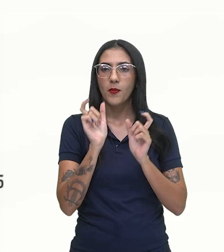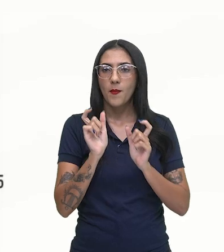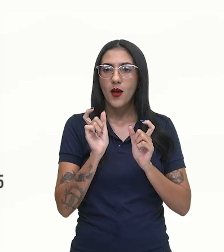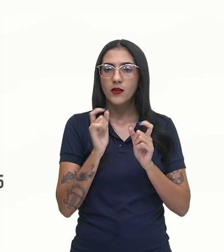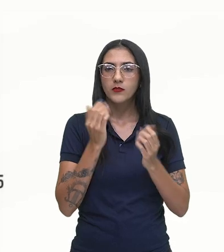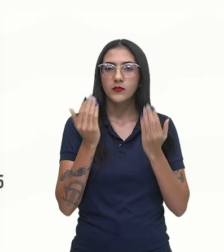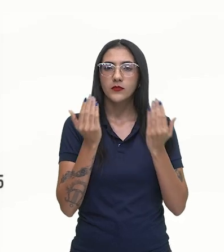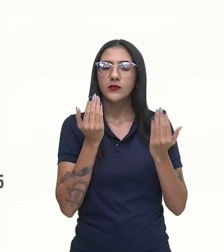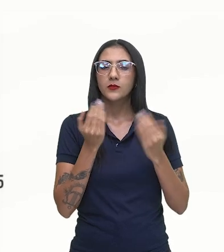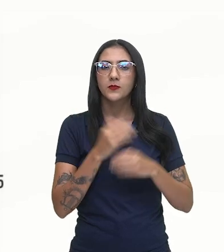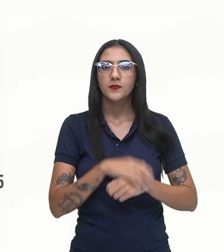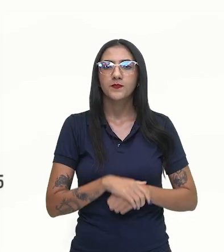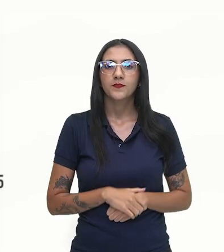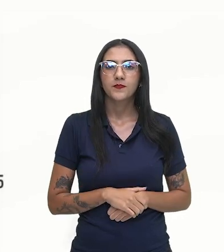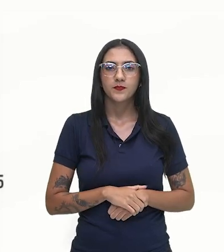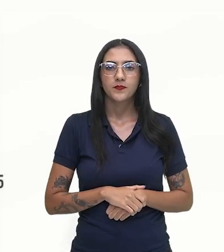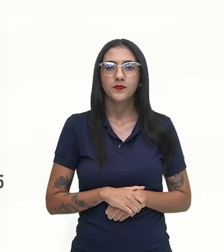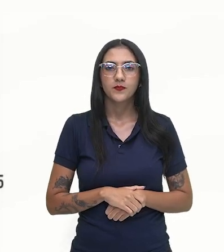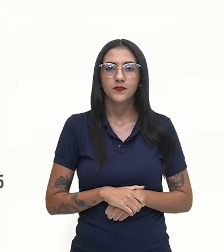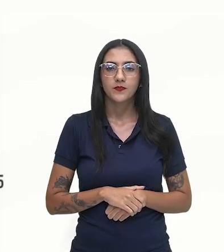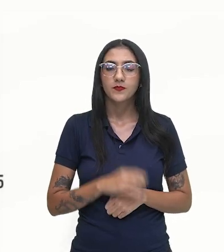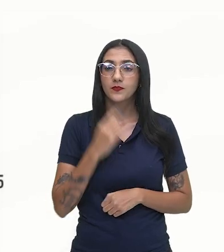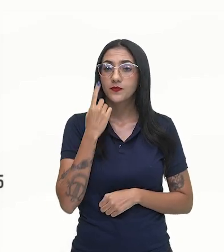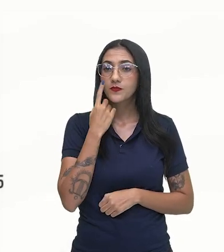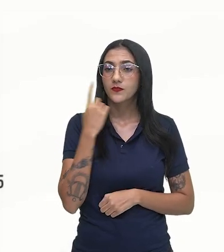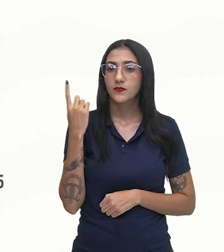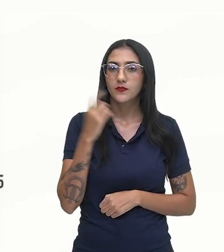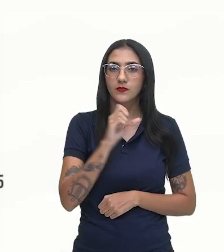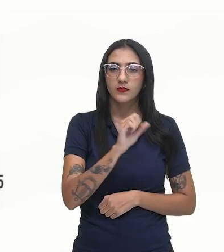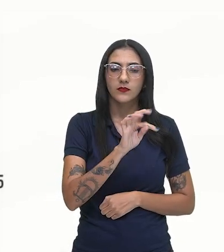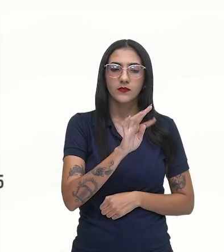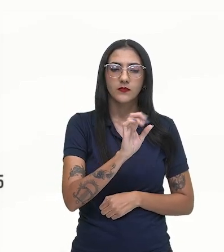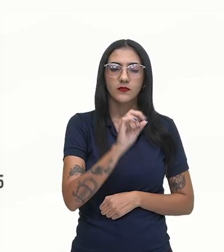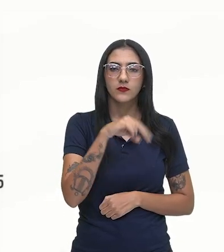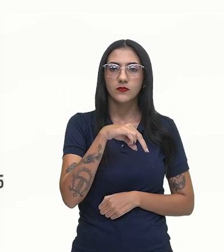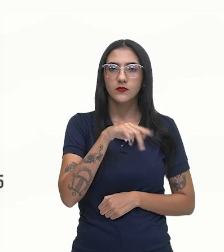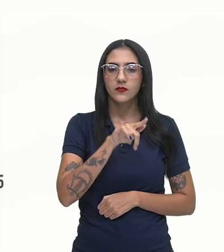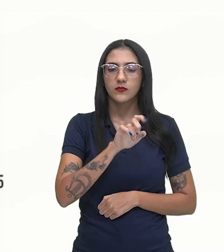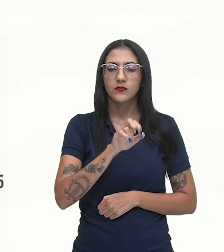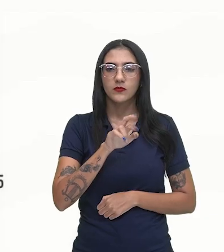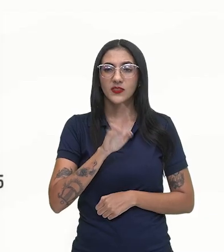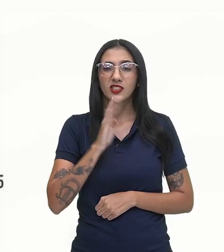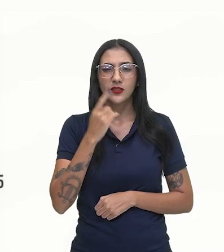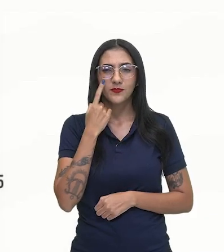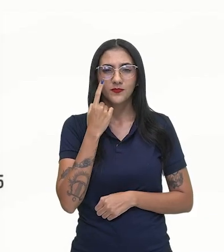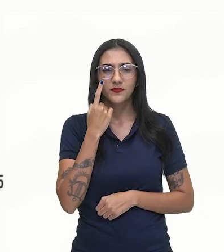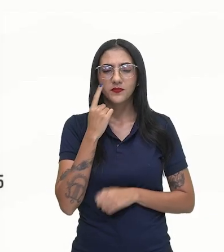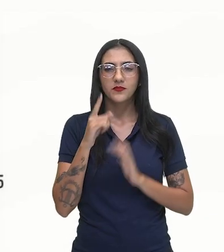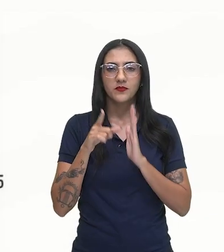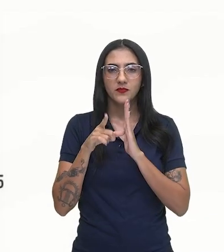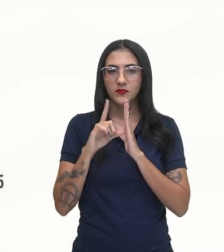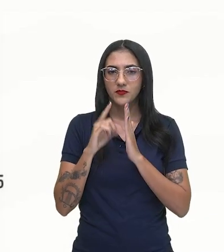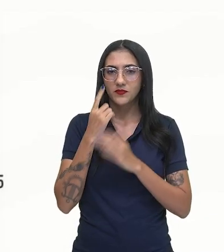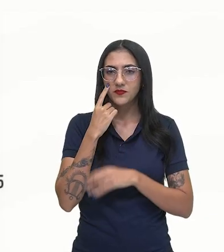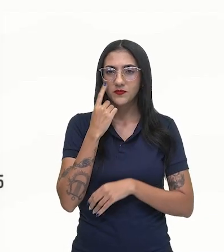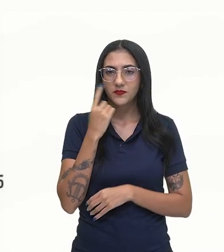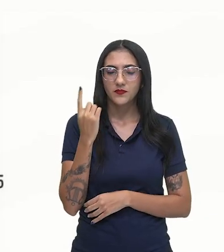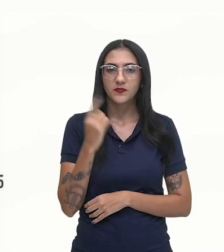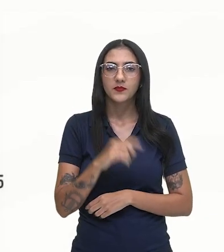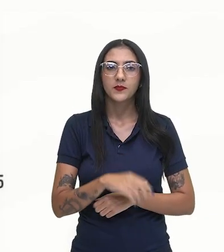deles? Eu vou colocar aqui, ó, stronger, que nós já vimos, né?